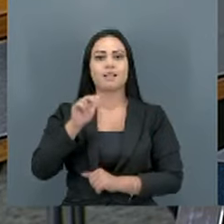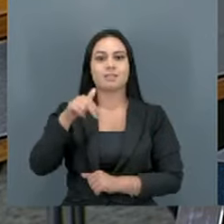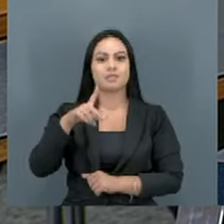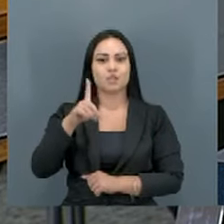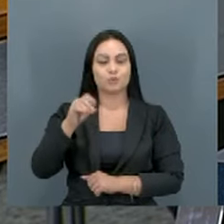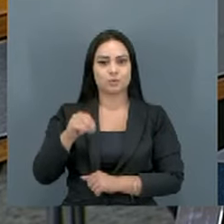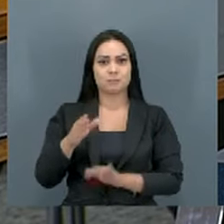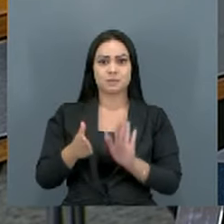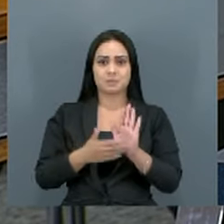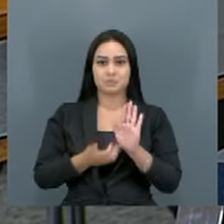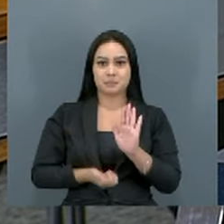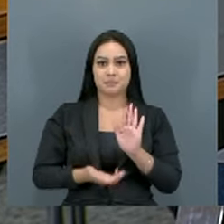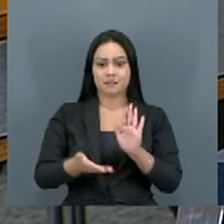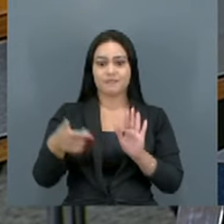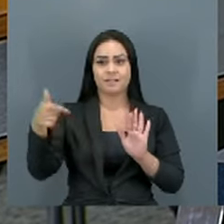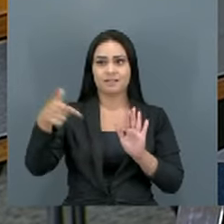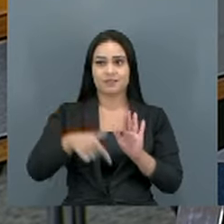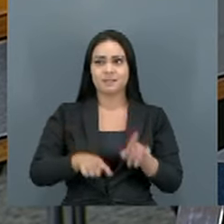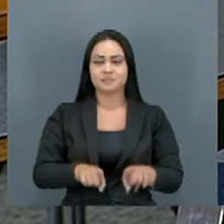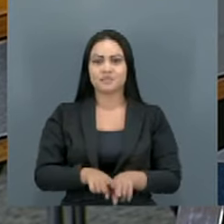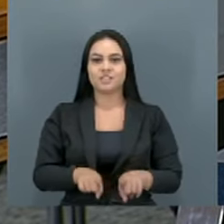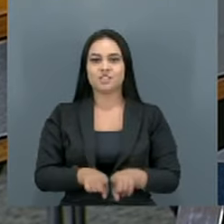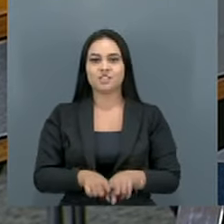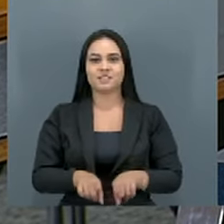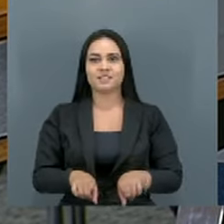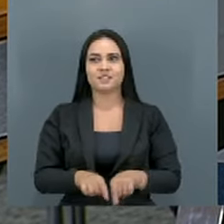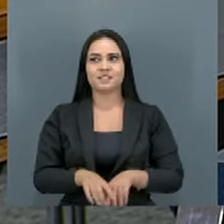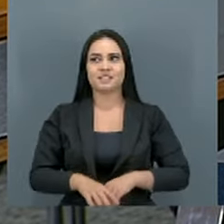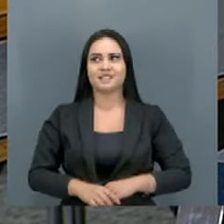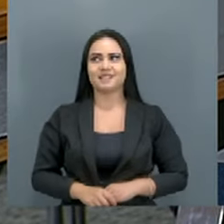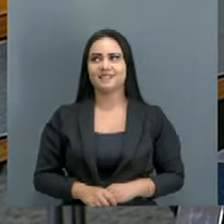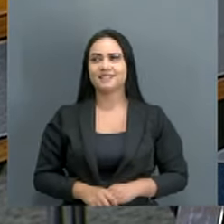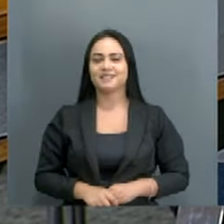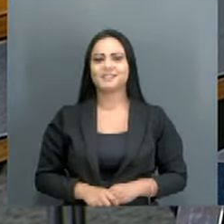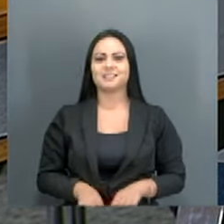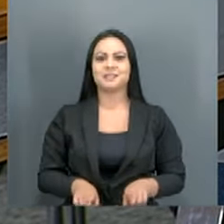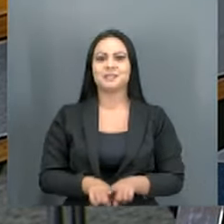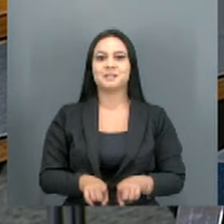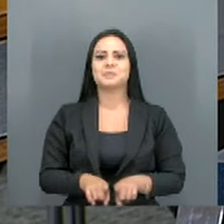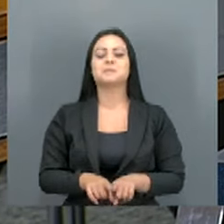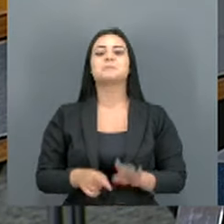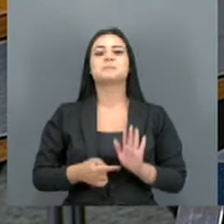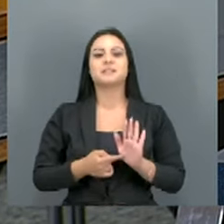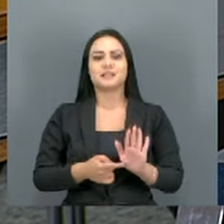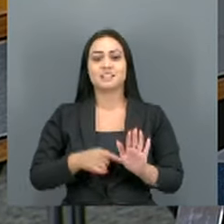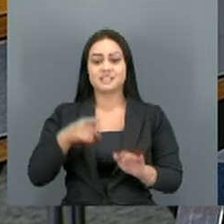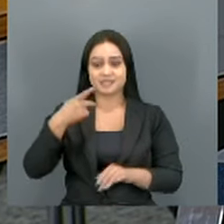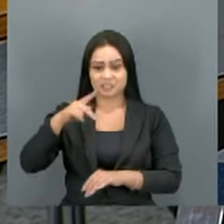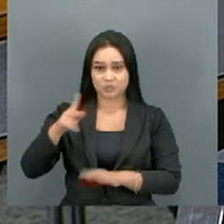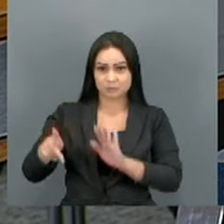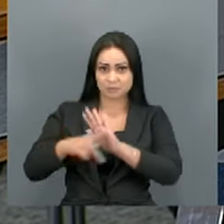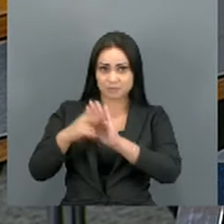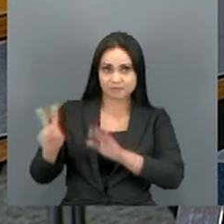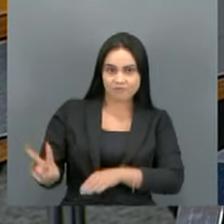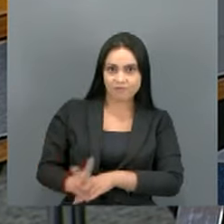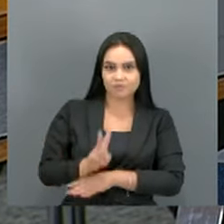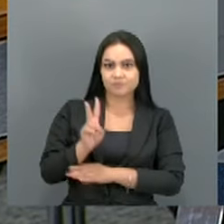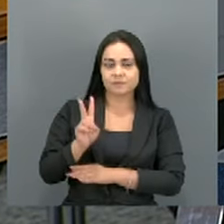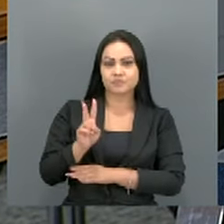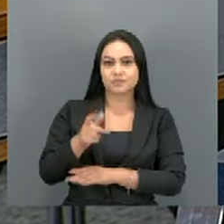se propuseram de vir aqui nessa comissão para colocar realmente os seus valores, a sua cultura.